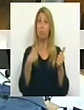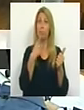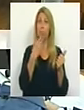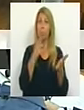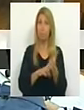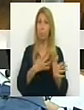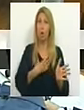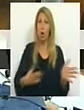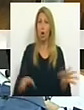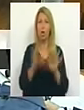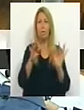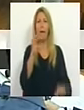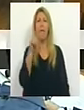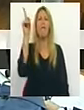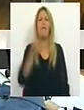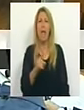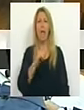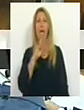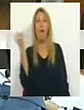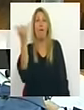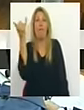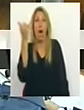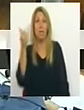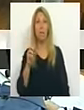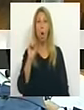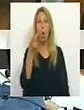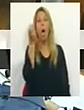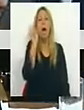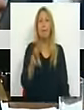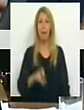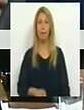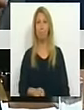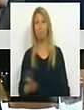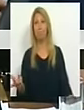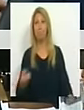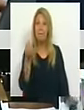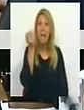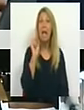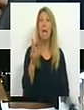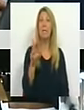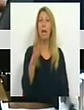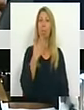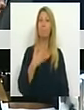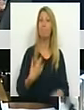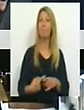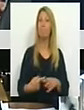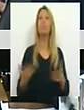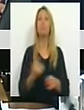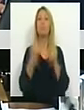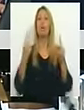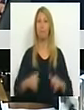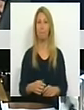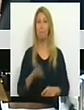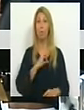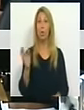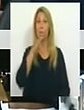tais como fé, farsa ou azar. A do azar fascina-me porque o Sr. Ministro, de facto, trouxe